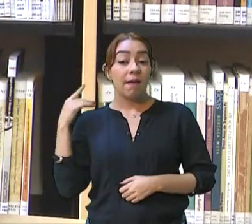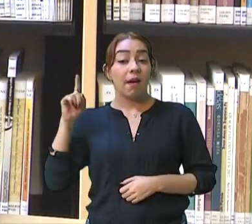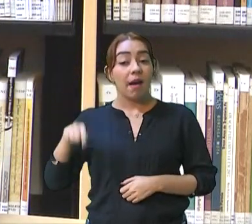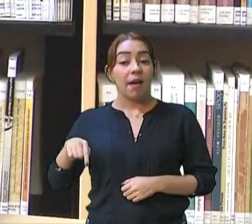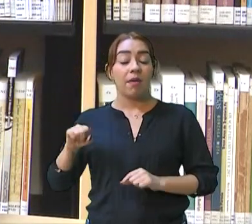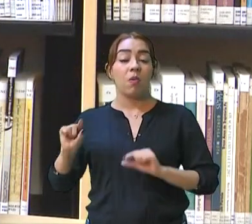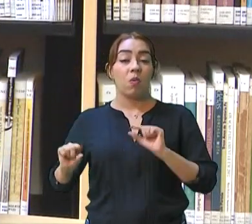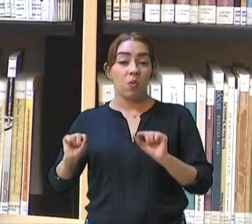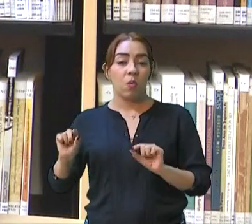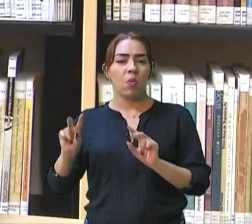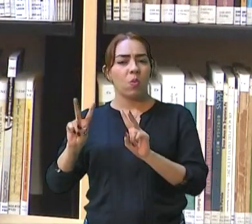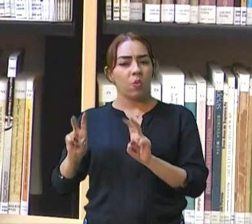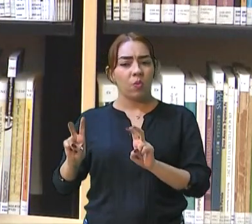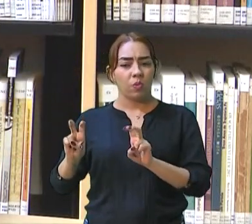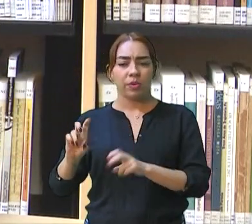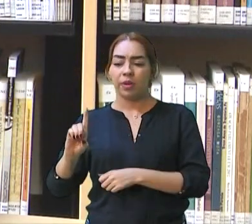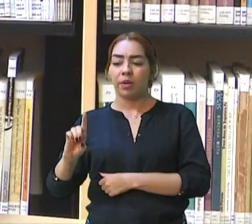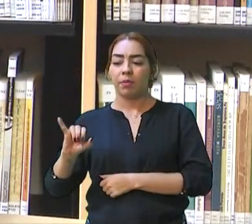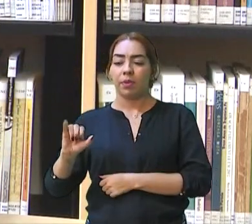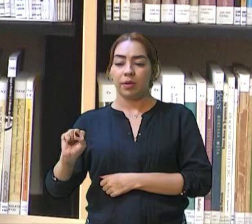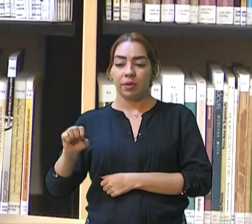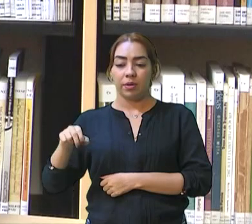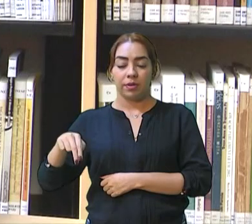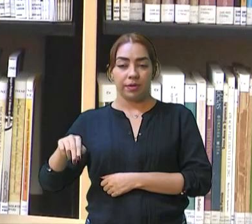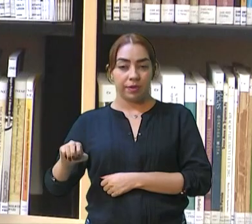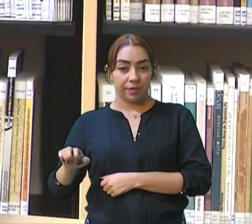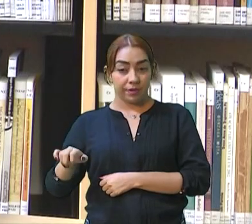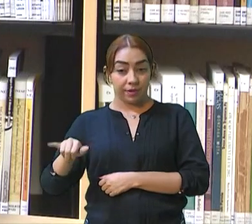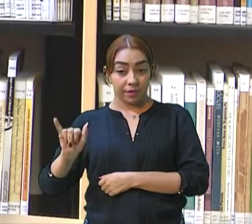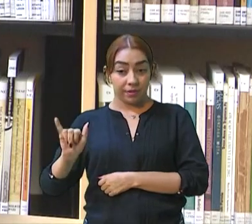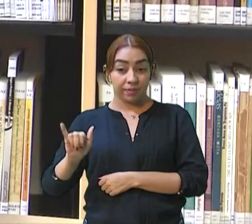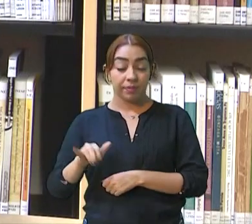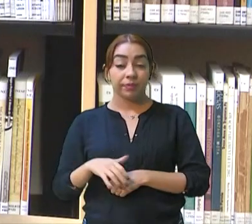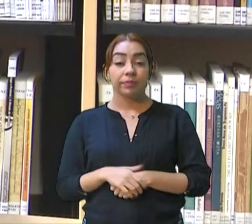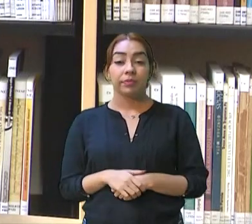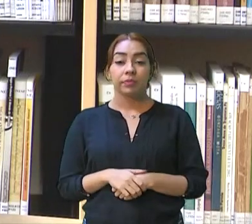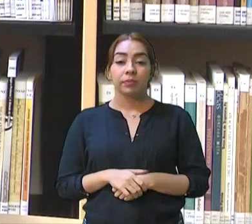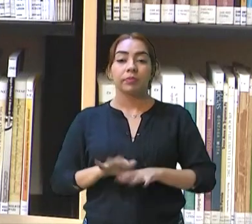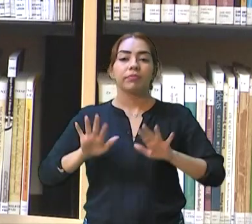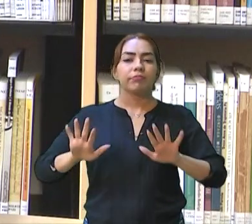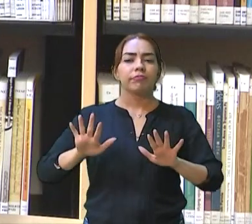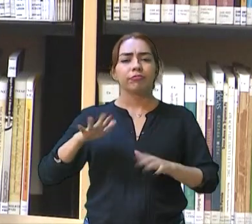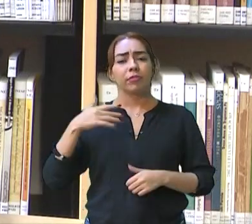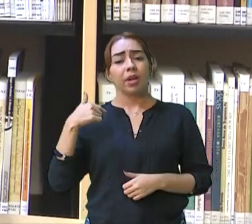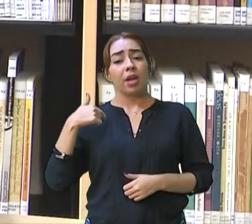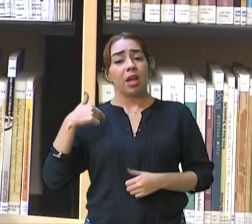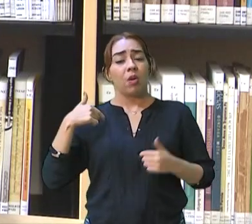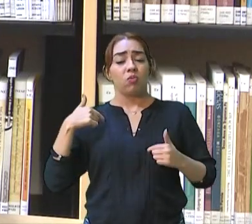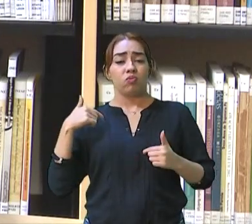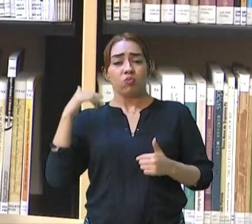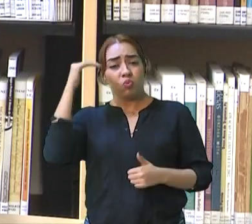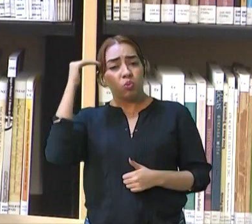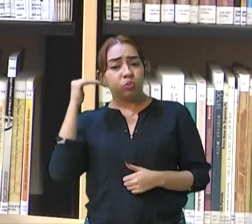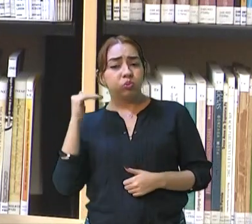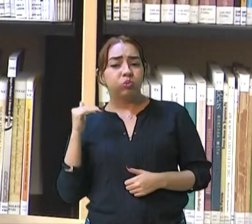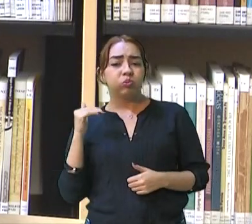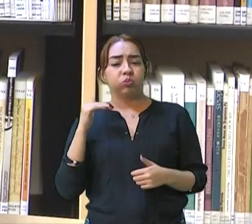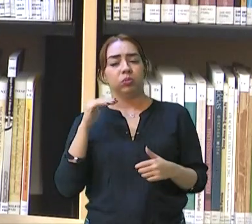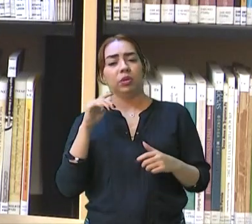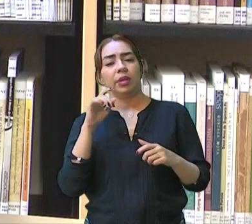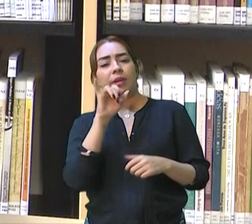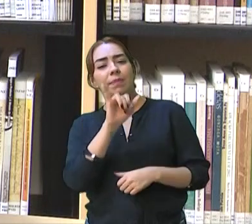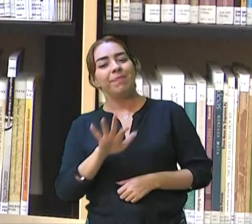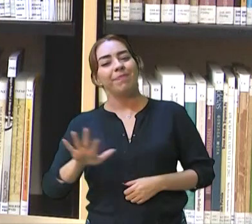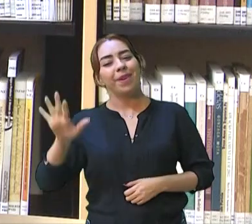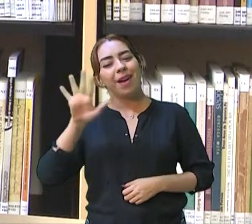Assim, 83, 84 mais ou menos. Eu nem sabia ler muito, mas eu ficava vendo aquelas figuras e